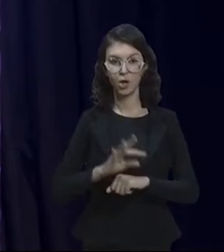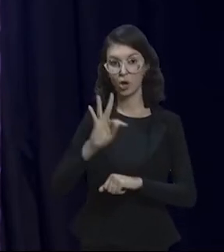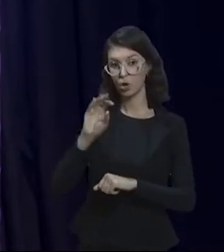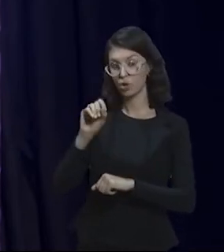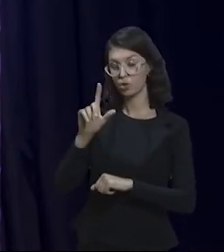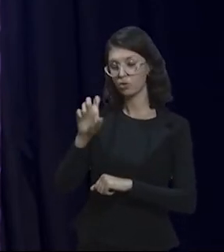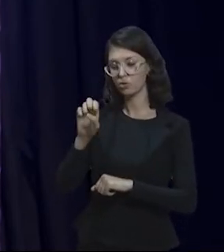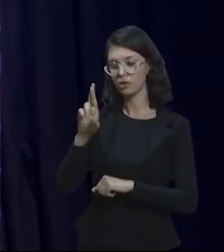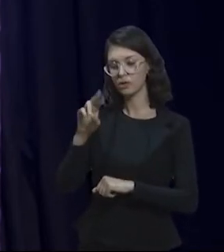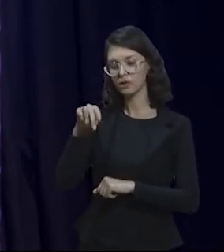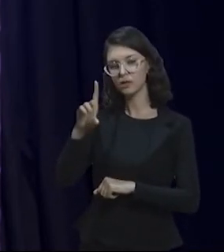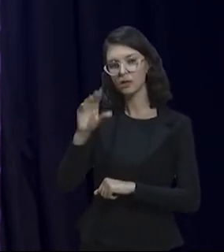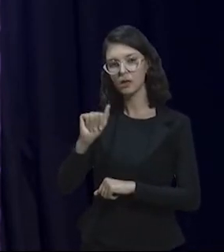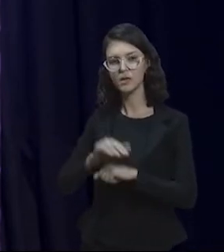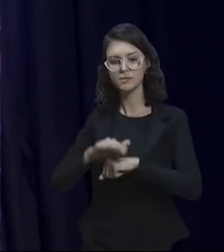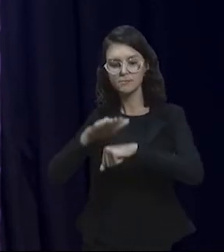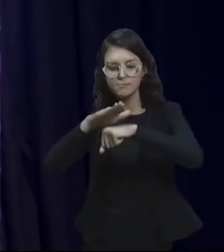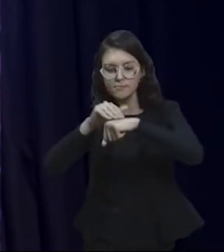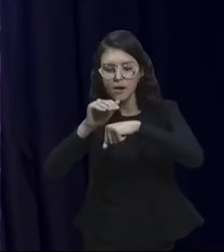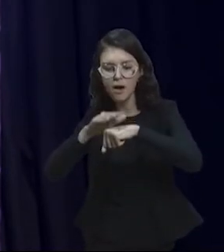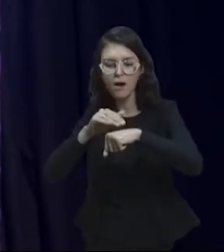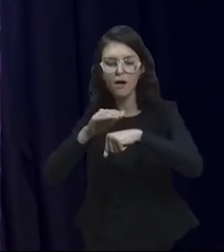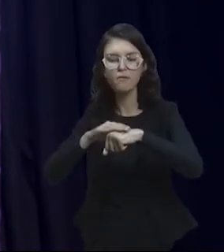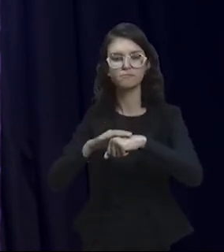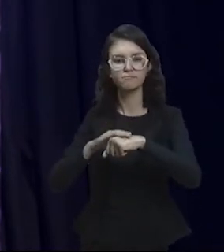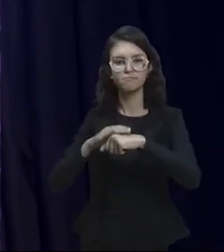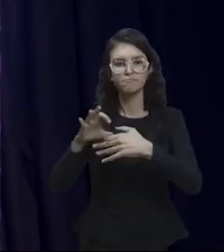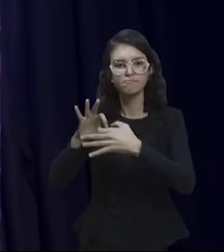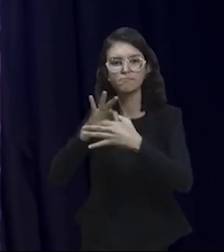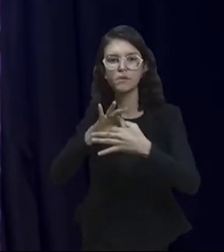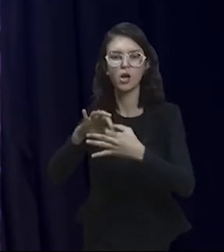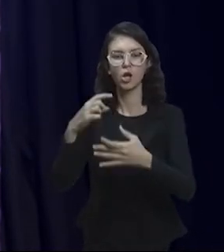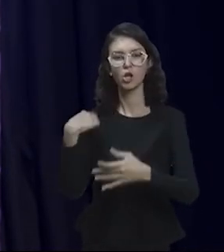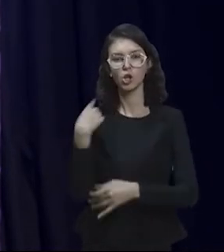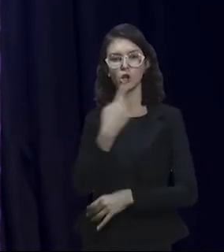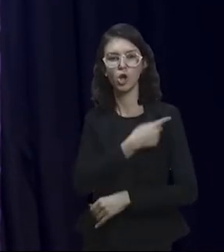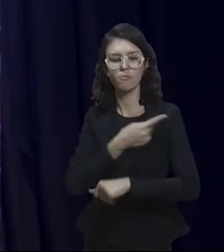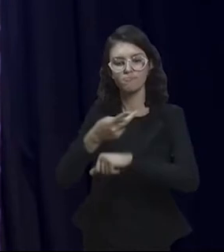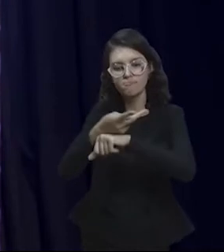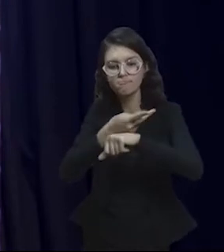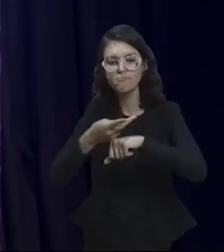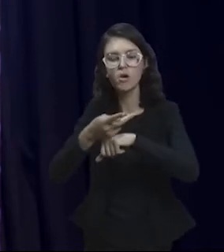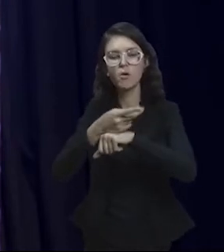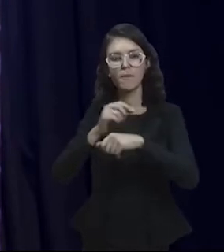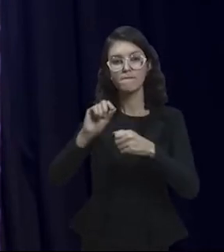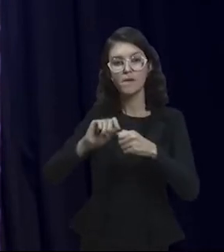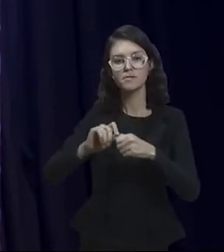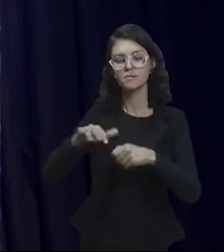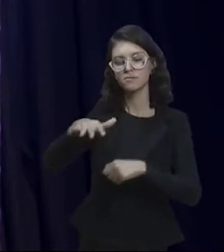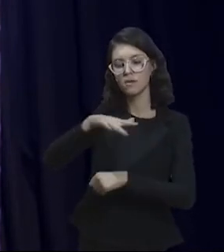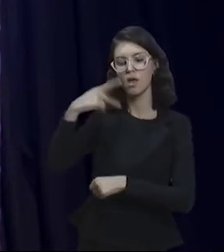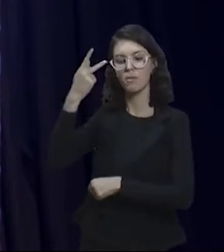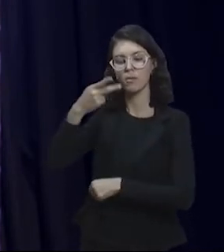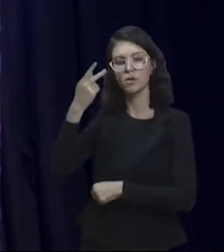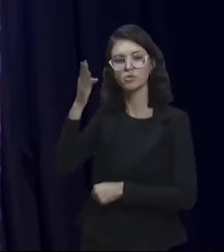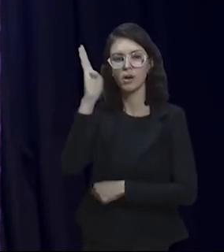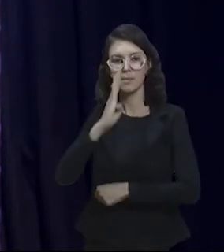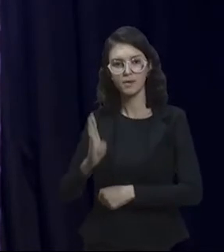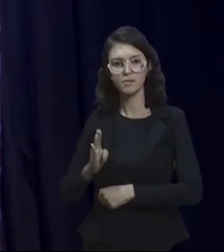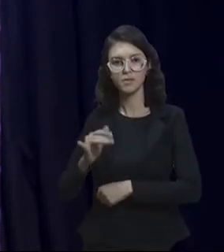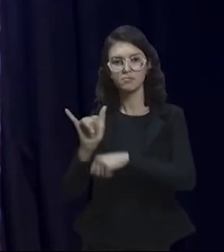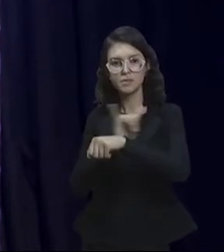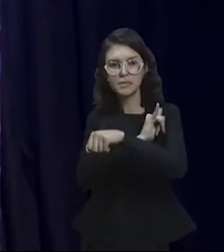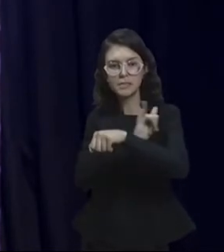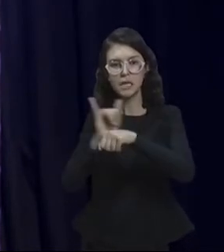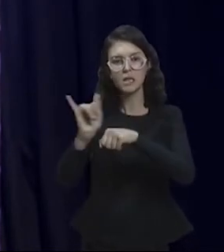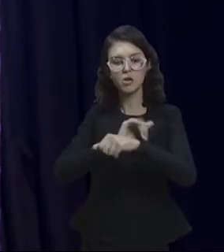diálogo, com amor, com fraternidade que nós procuramos fazer do Parlamento brasileiro um instrumento verdadeiro